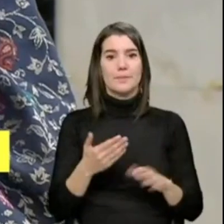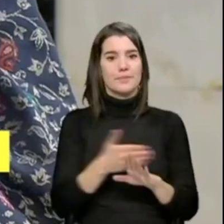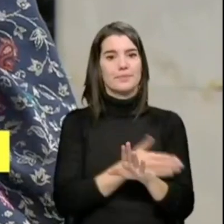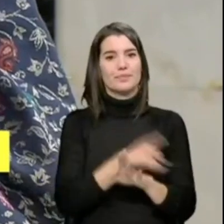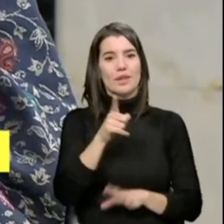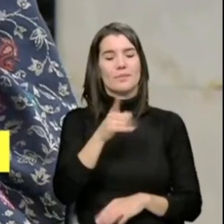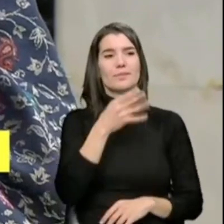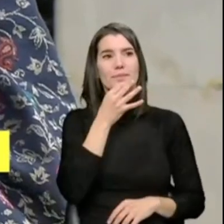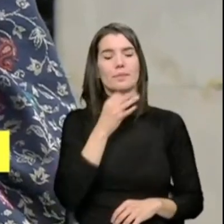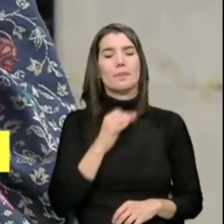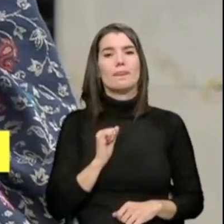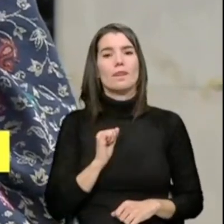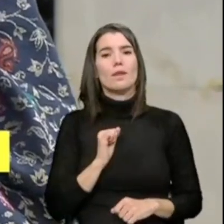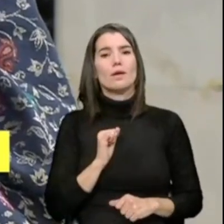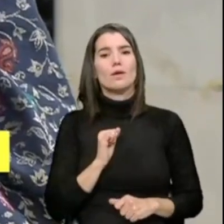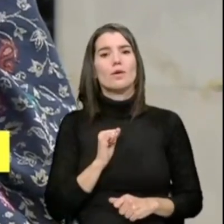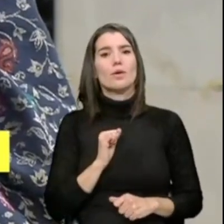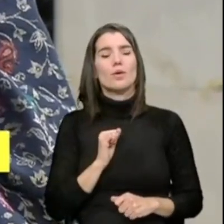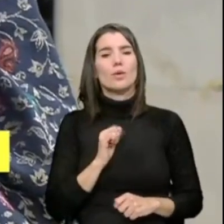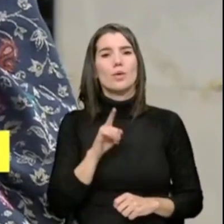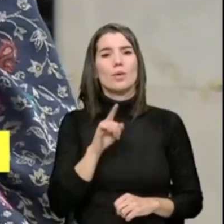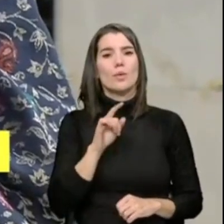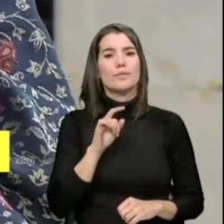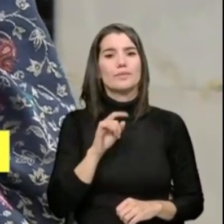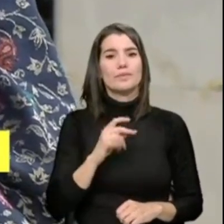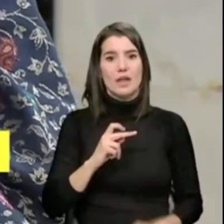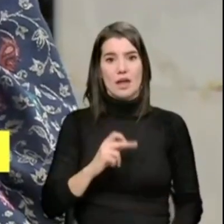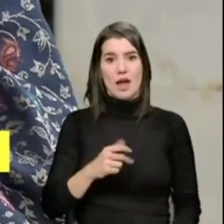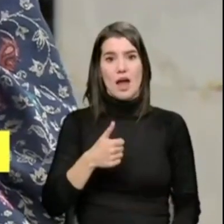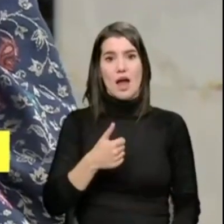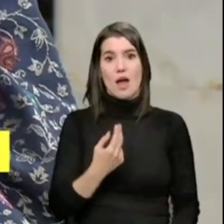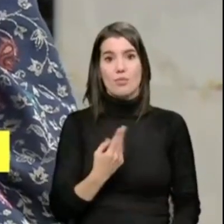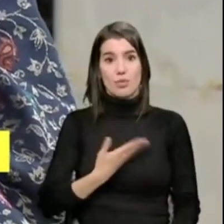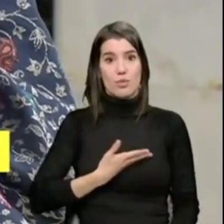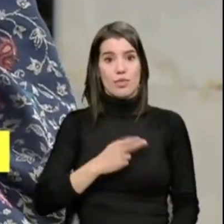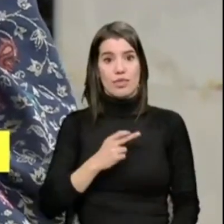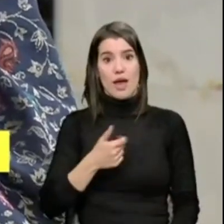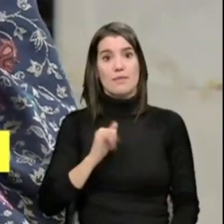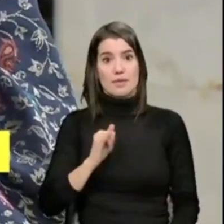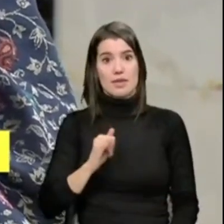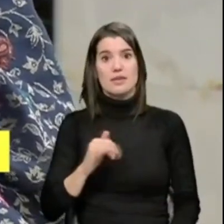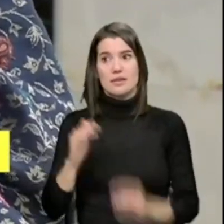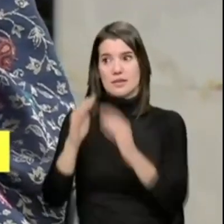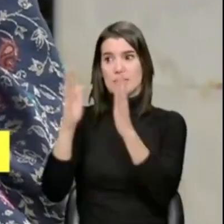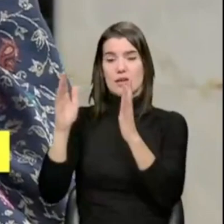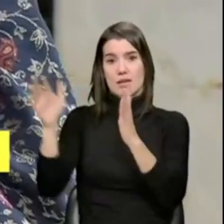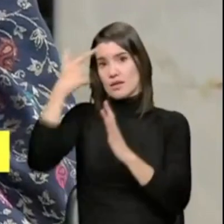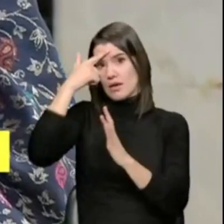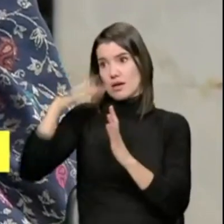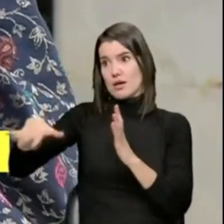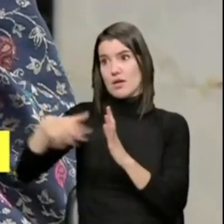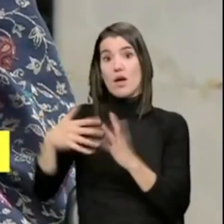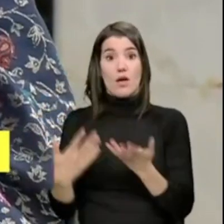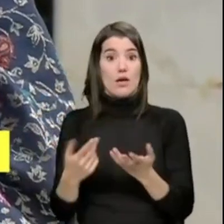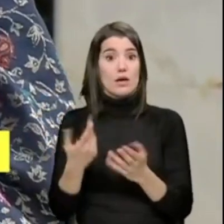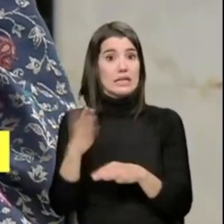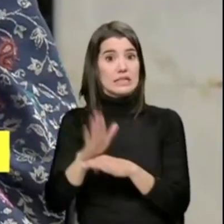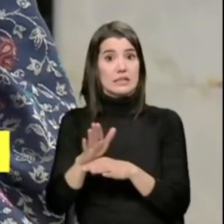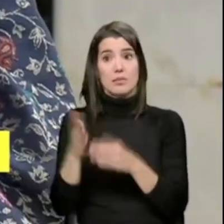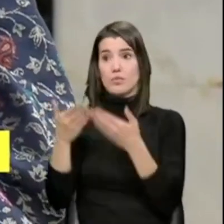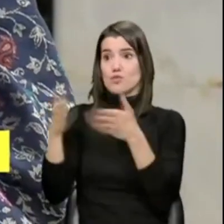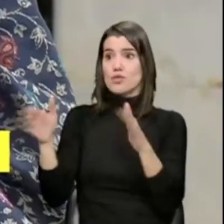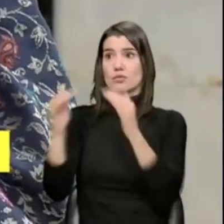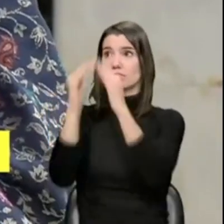falar de Abu Dhabi e temos um exemplo prático agora, inaugurado um templo em Abu